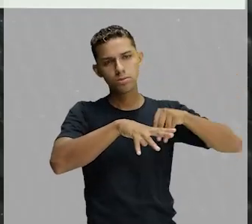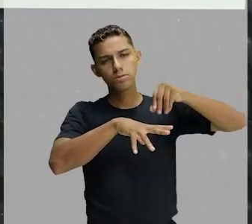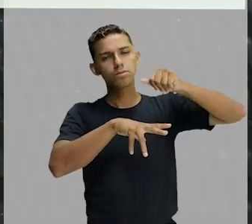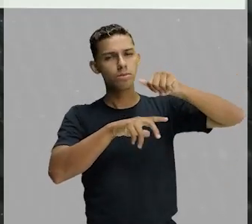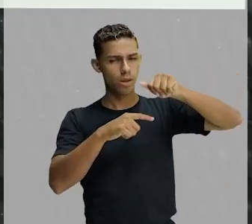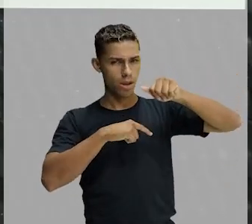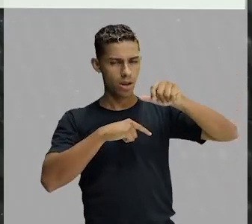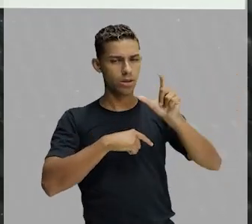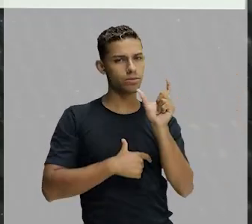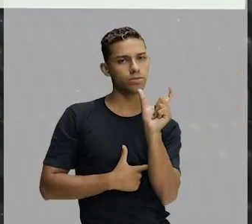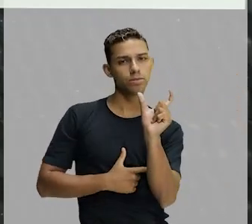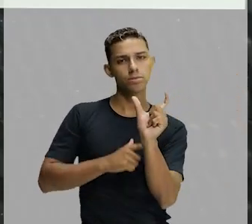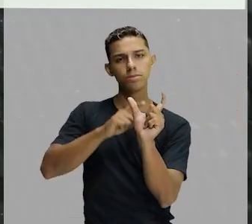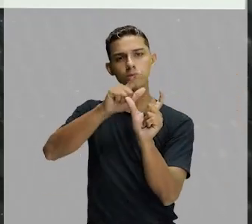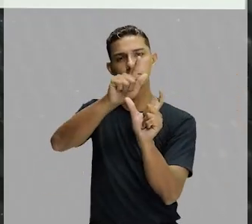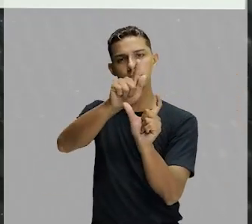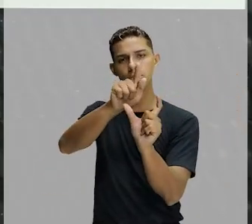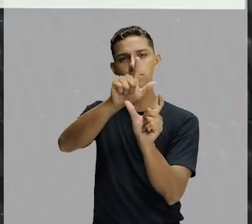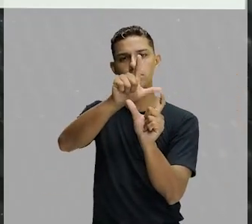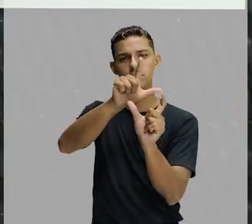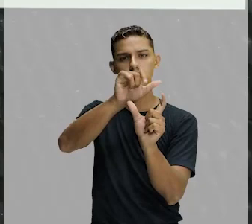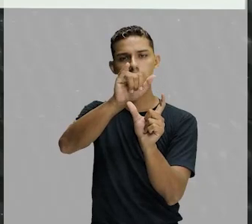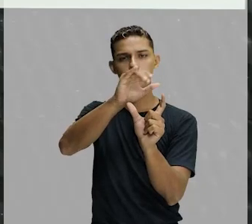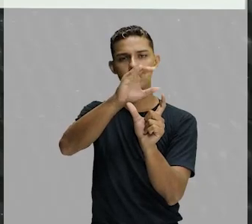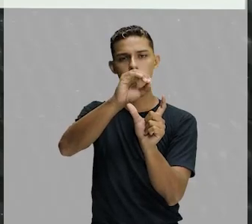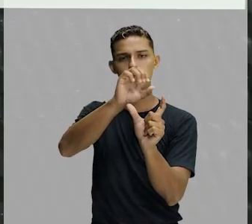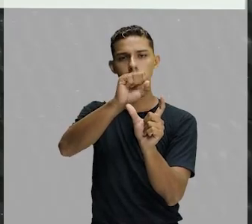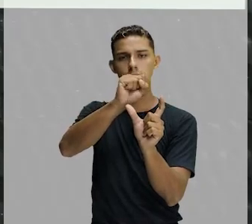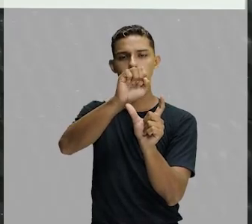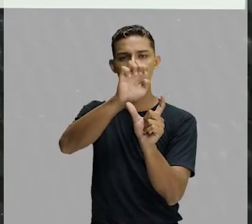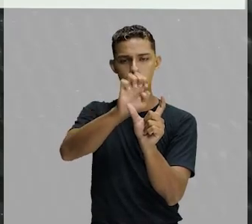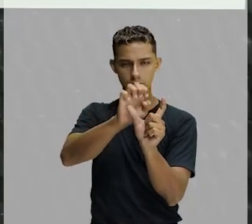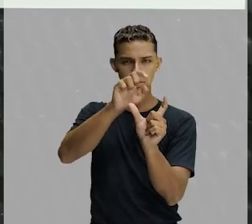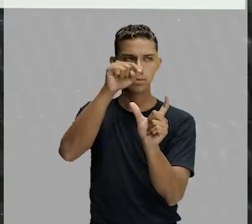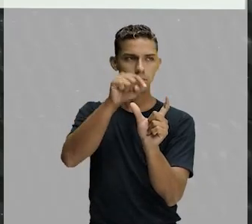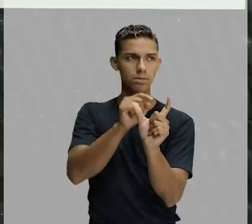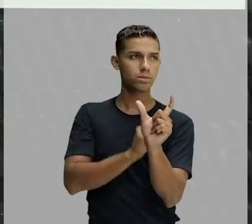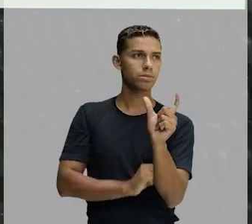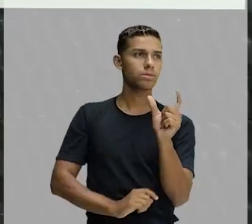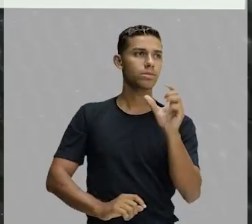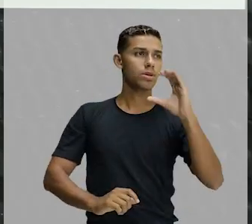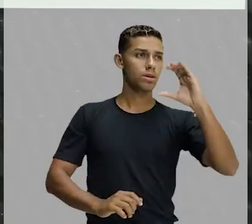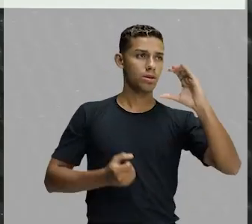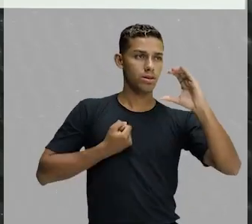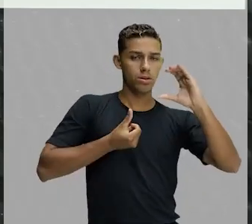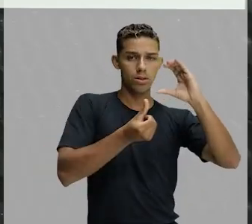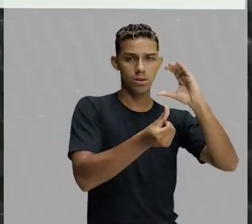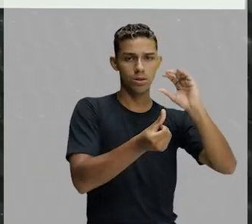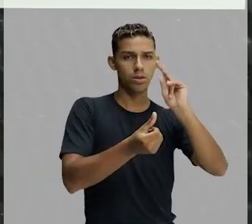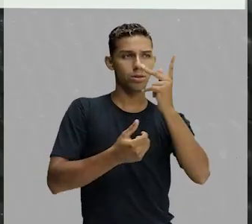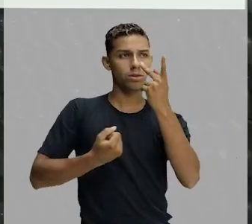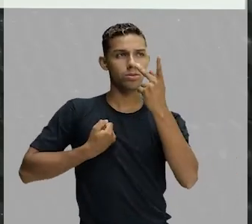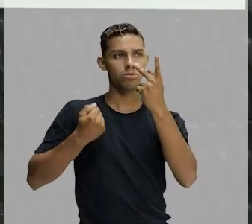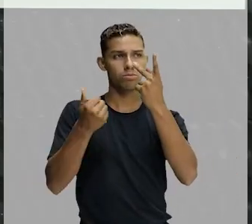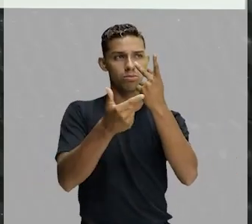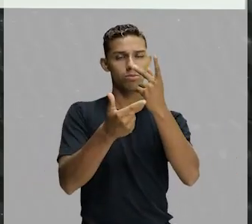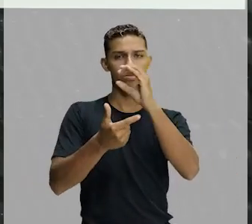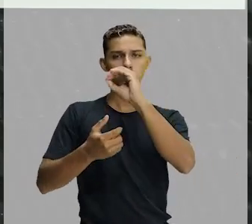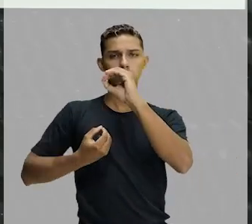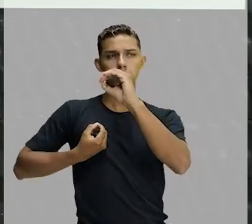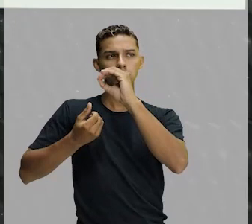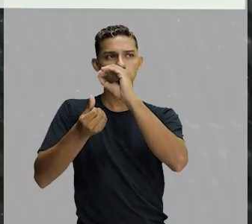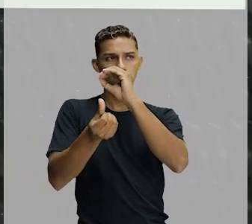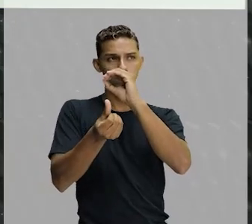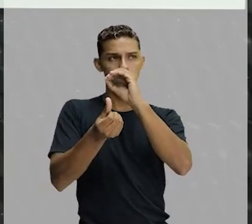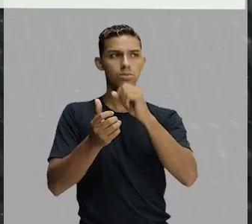a glicose, que é a molécula orgânica, e vai gerar a produção de gás oxigênio. Eu vou circular aqui